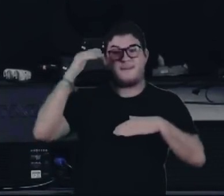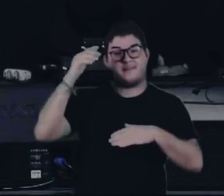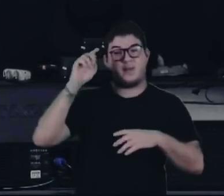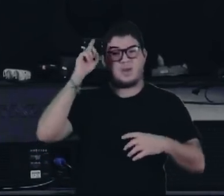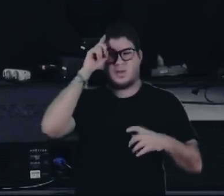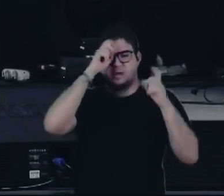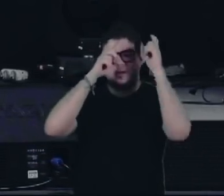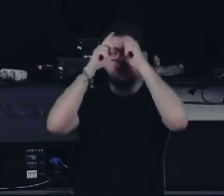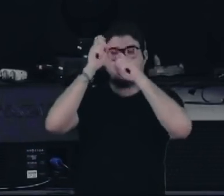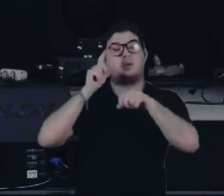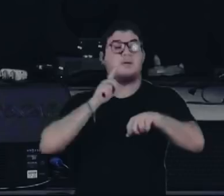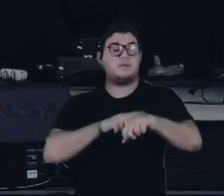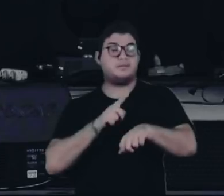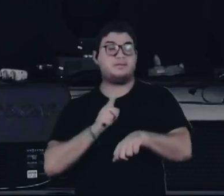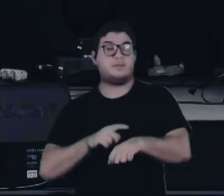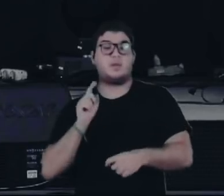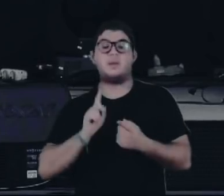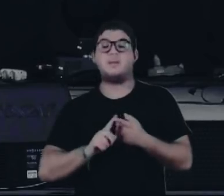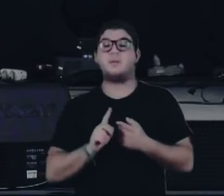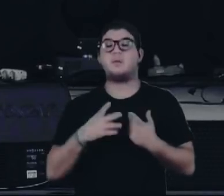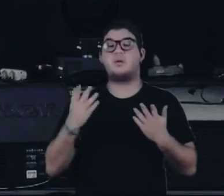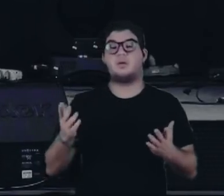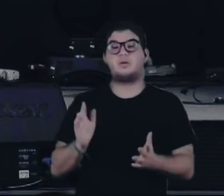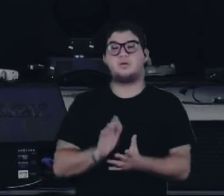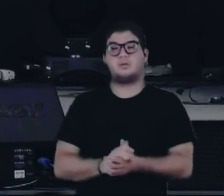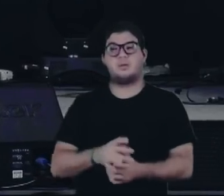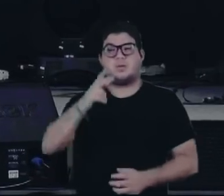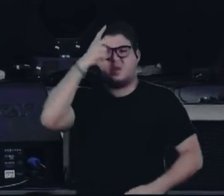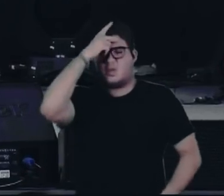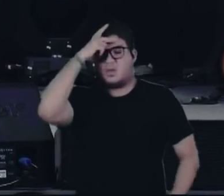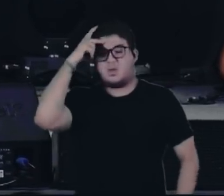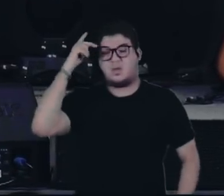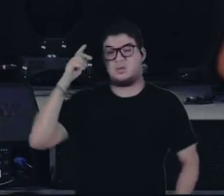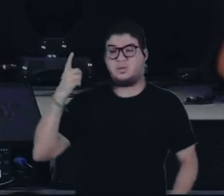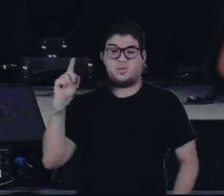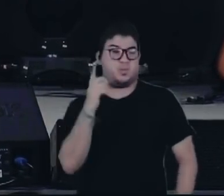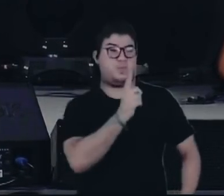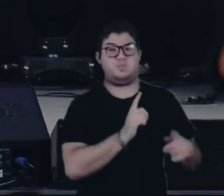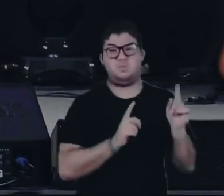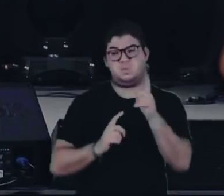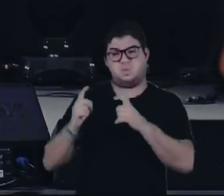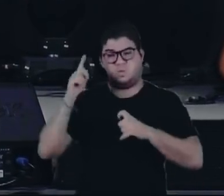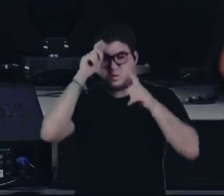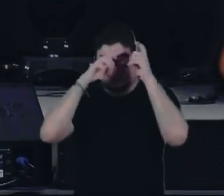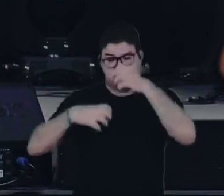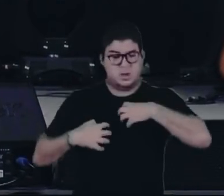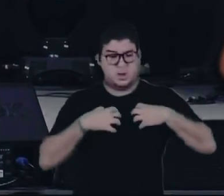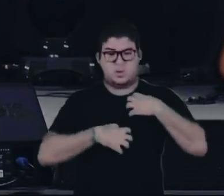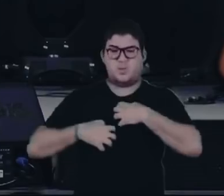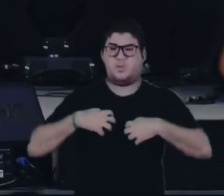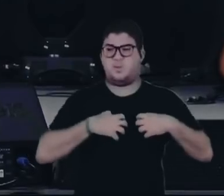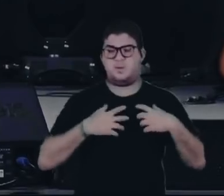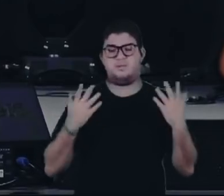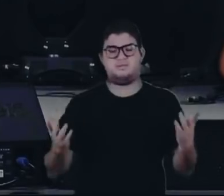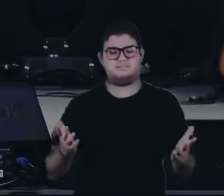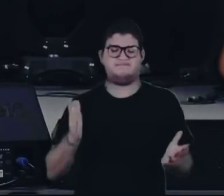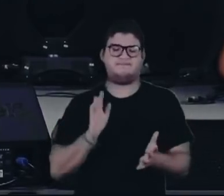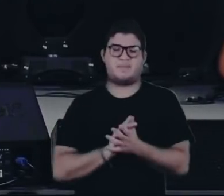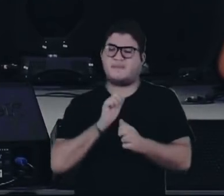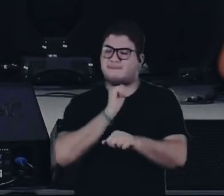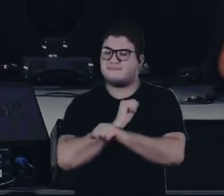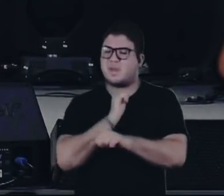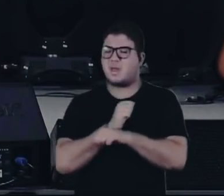de quem evangeliza é o tempo. Por quê? Porque as pessoas estão na correria, estão sempre apressadas. Alguém que para para